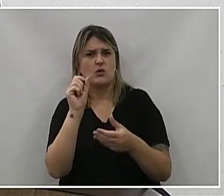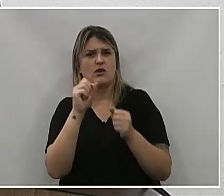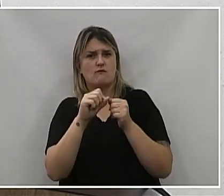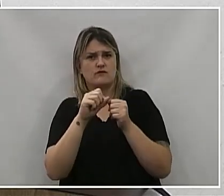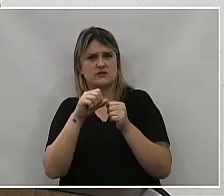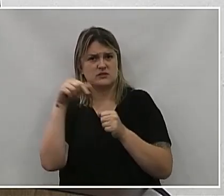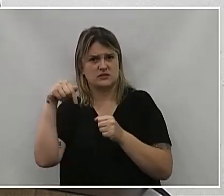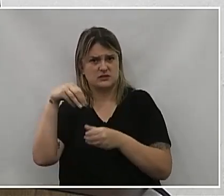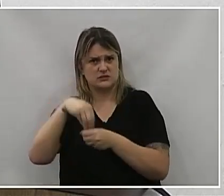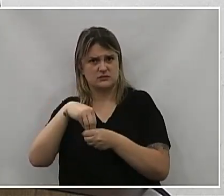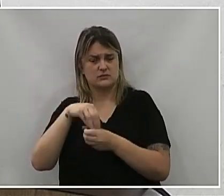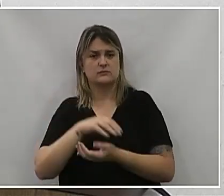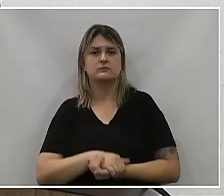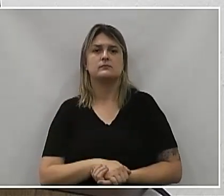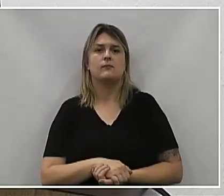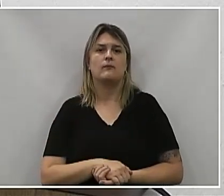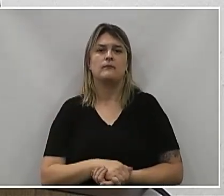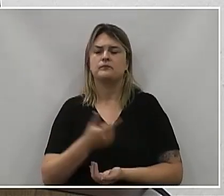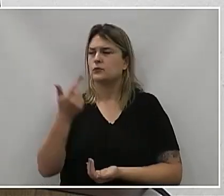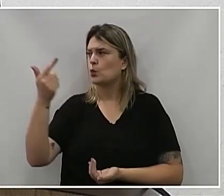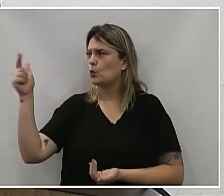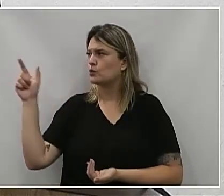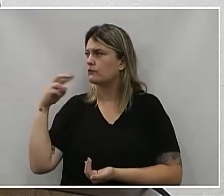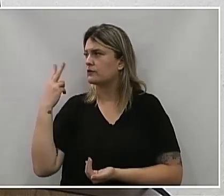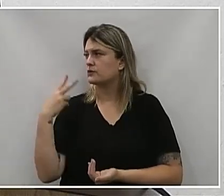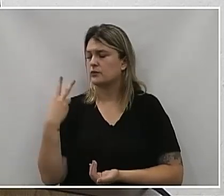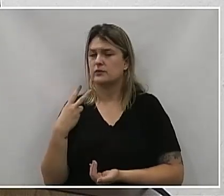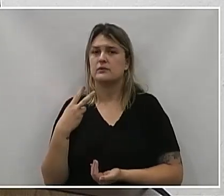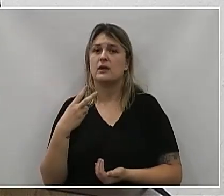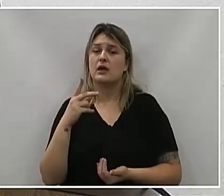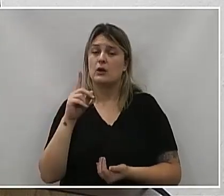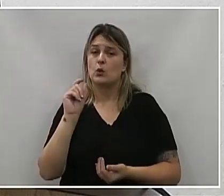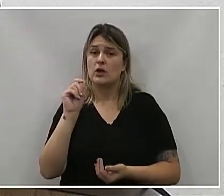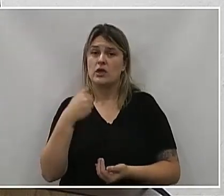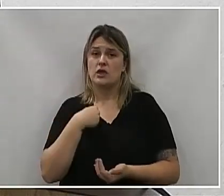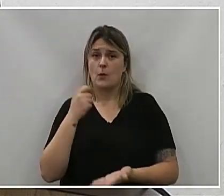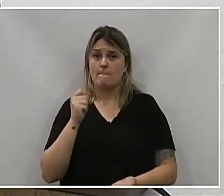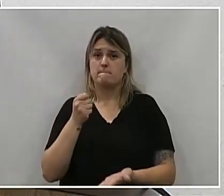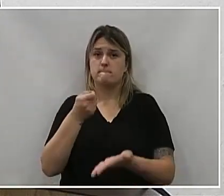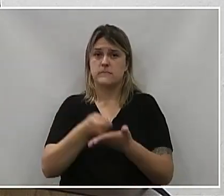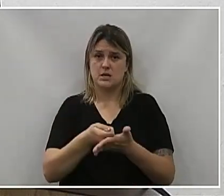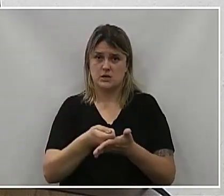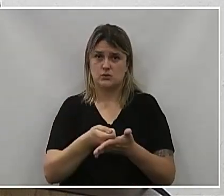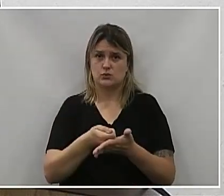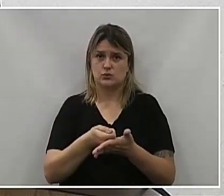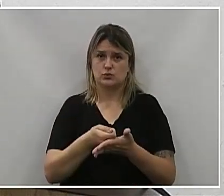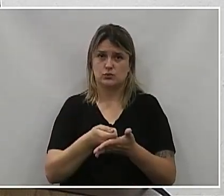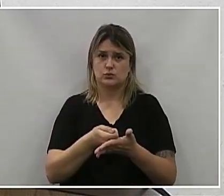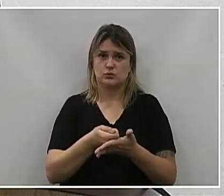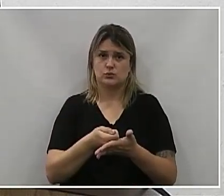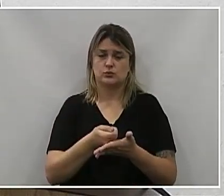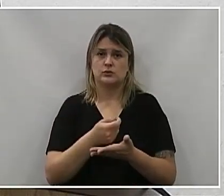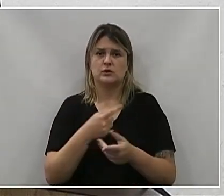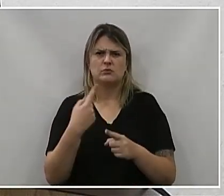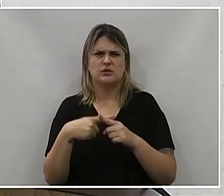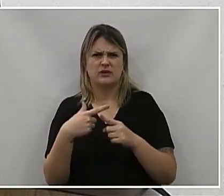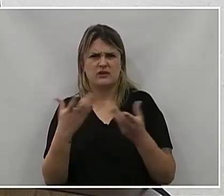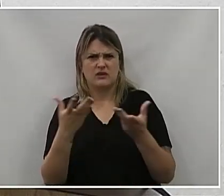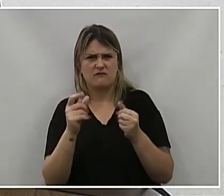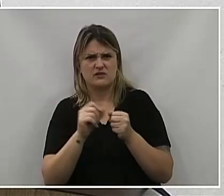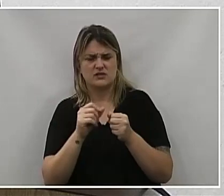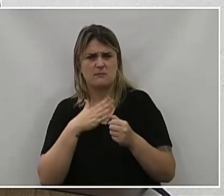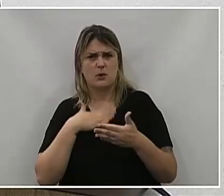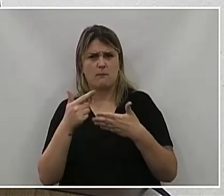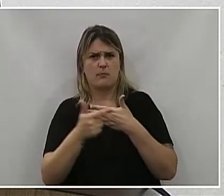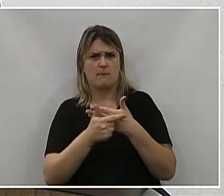casa? Então, assim, queridos colegas, esse é o preço que a gente vai pagar por querer fazer o meu